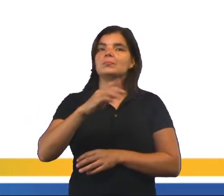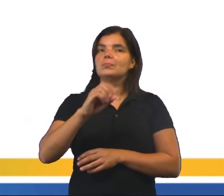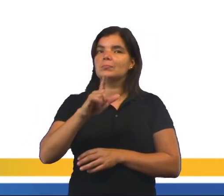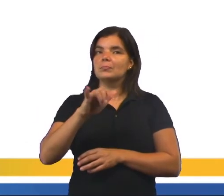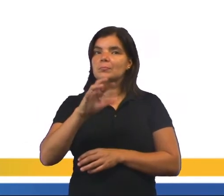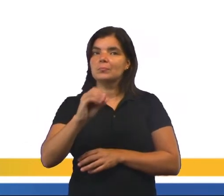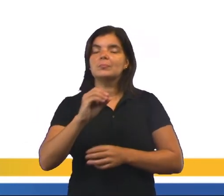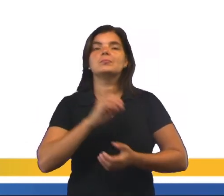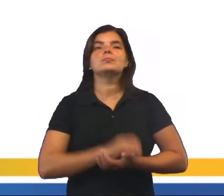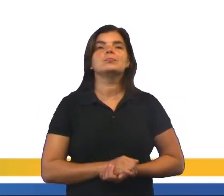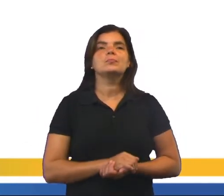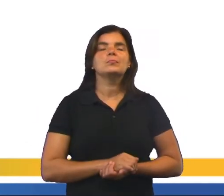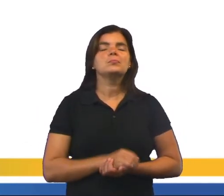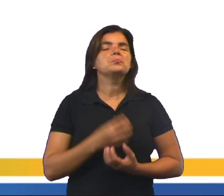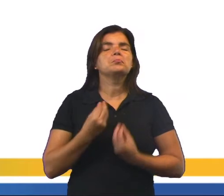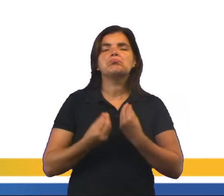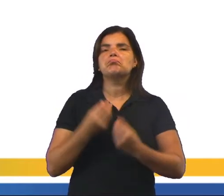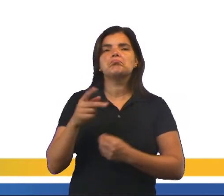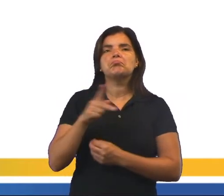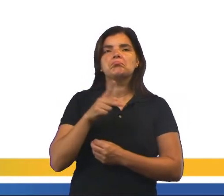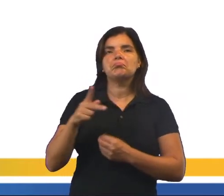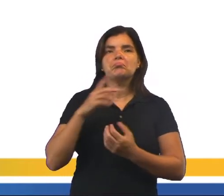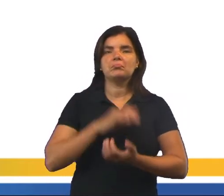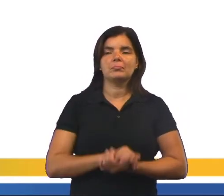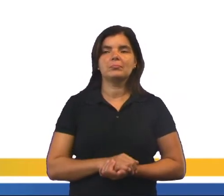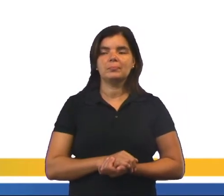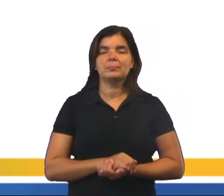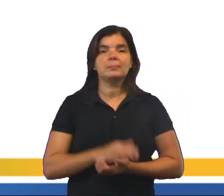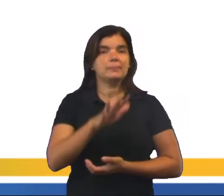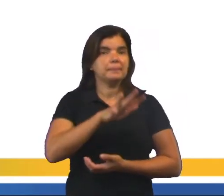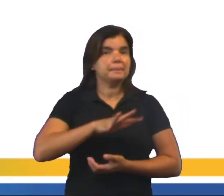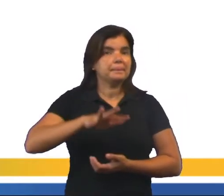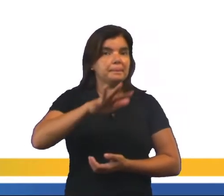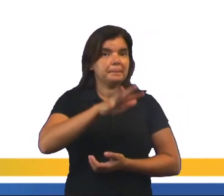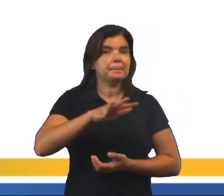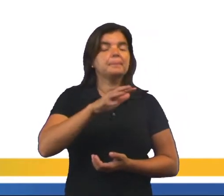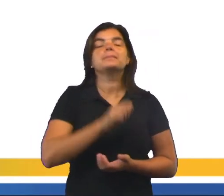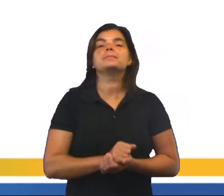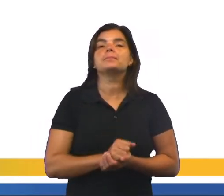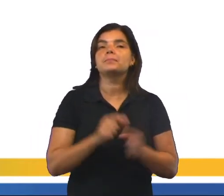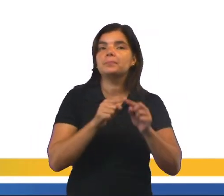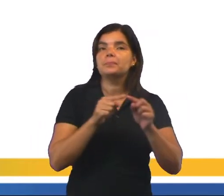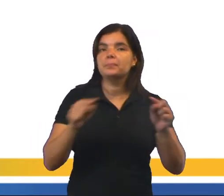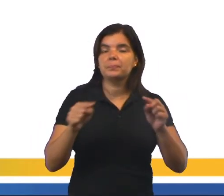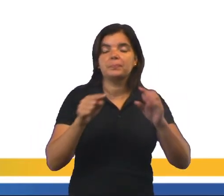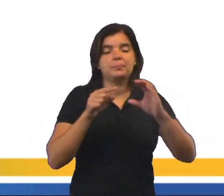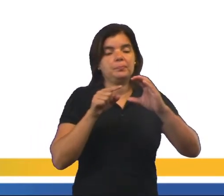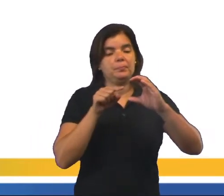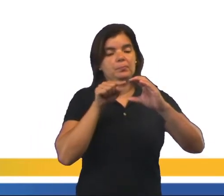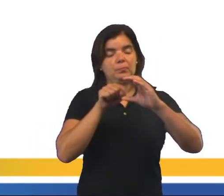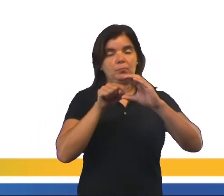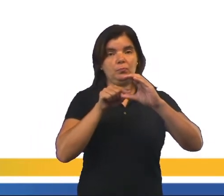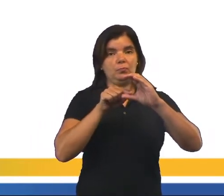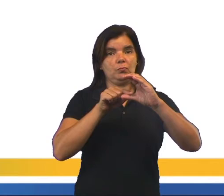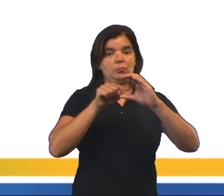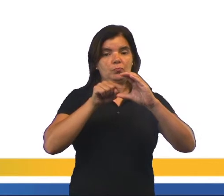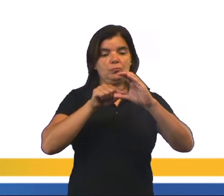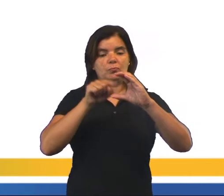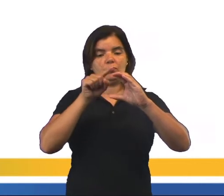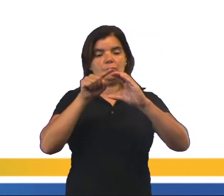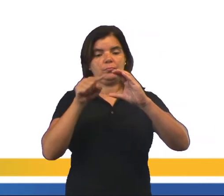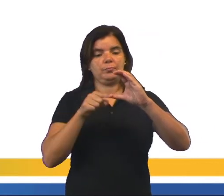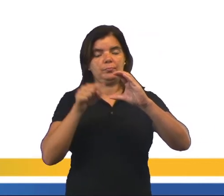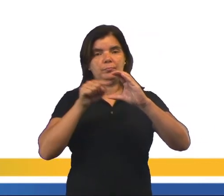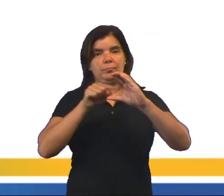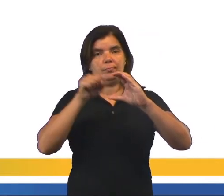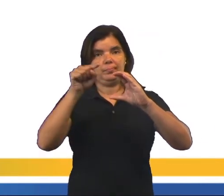bom? Como é que é isso, professor? Olha aí. Os segmentos de reta que partem do centro da circunferência e